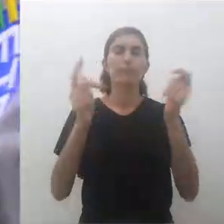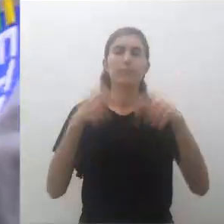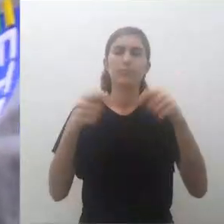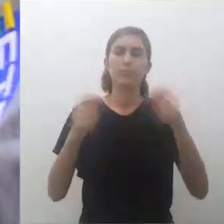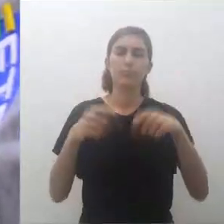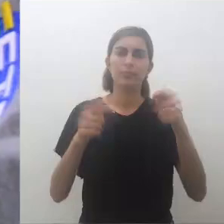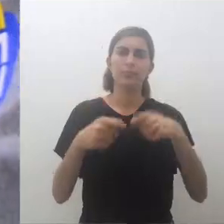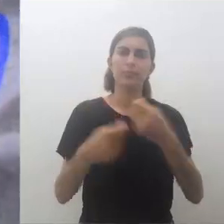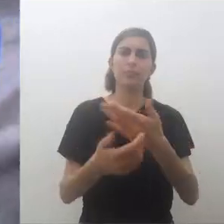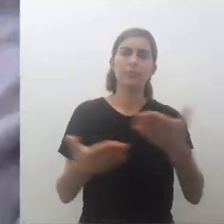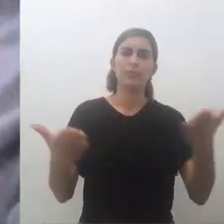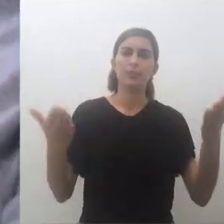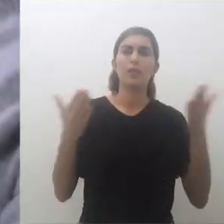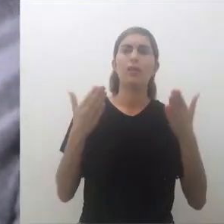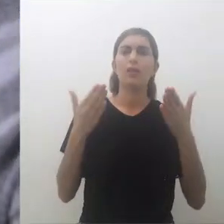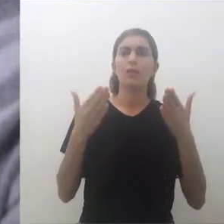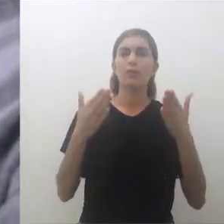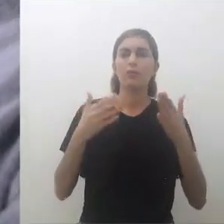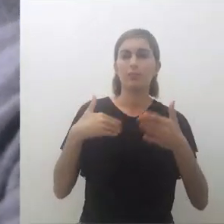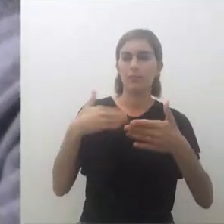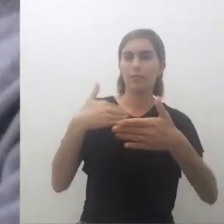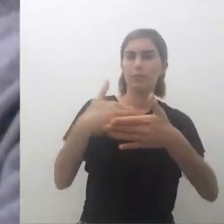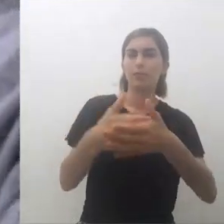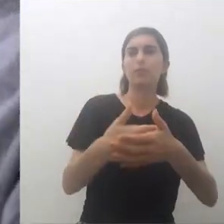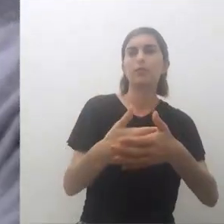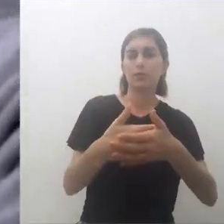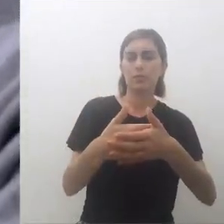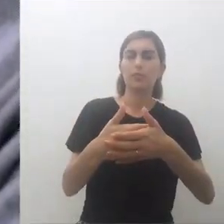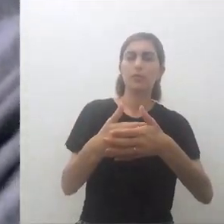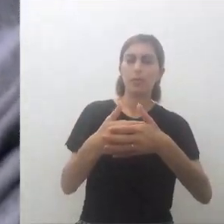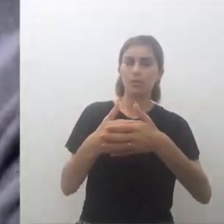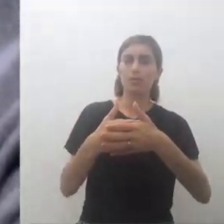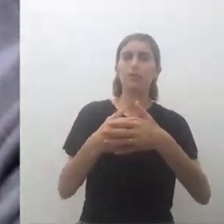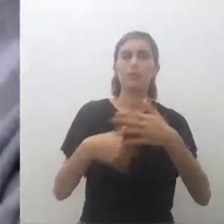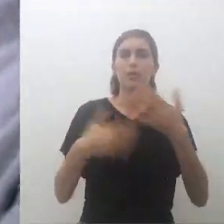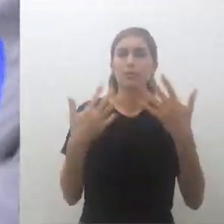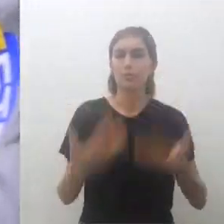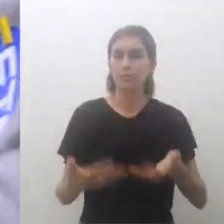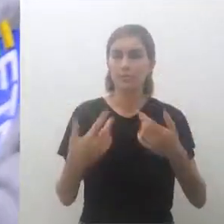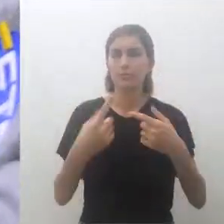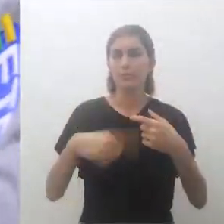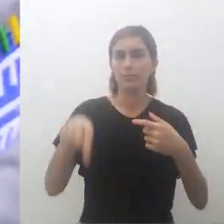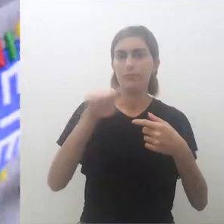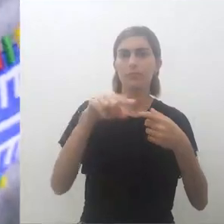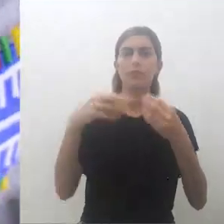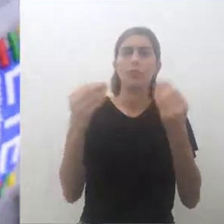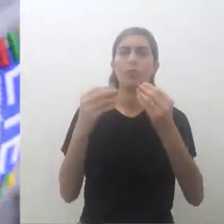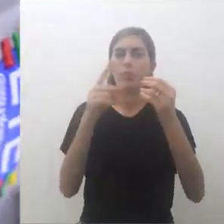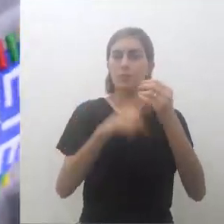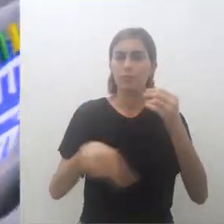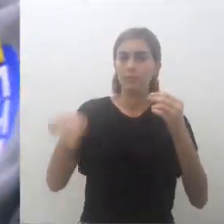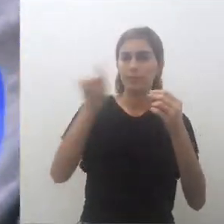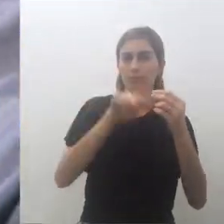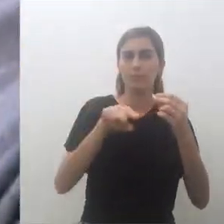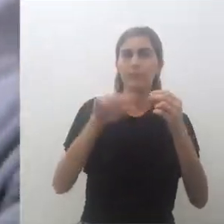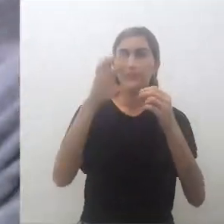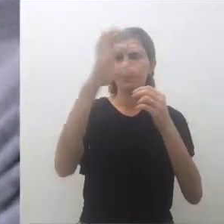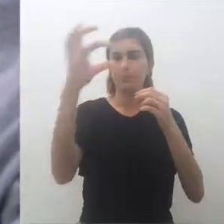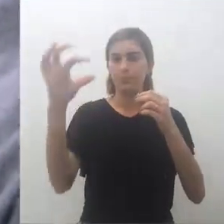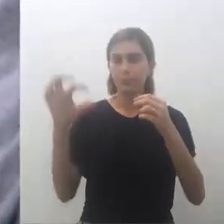aí, dependendo da proximidade deles entre si, da composição deles entre